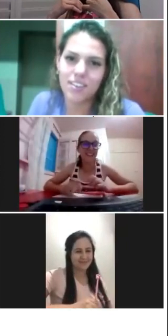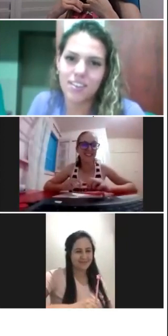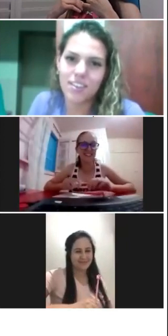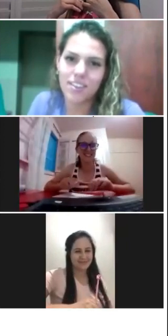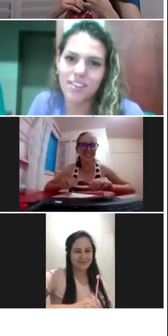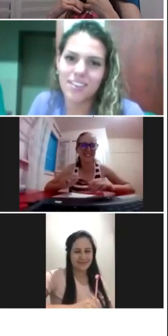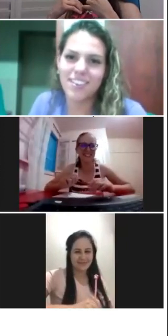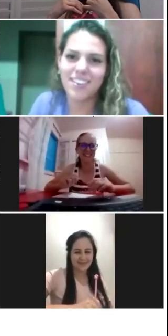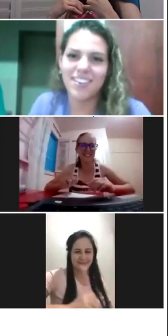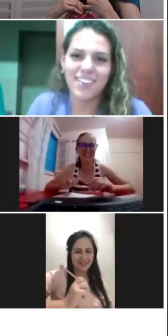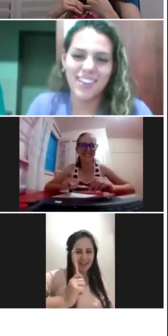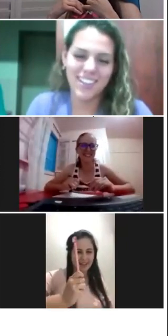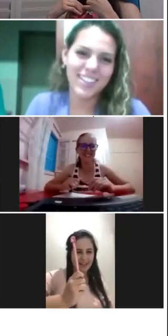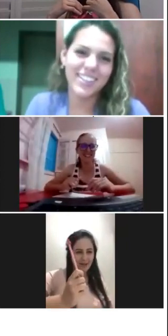Explica.